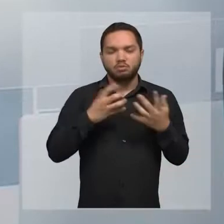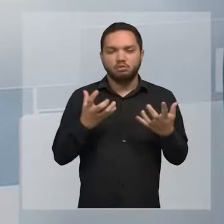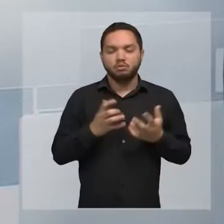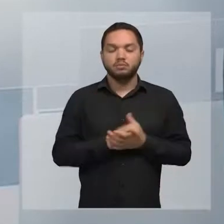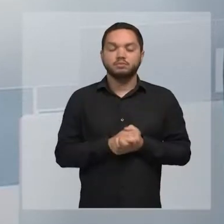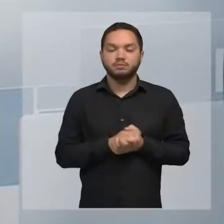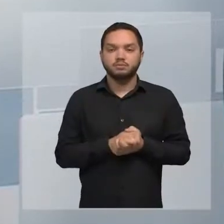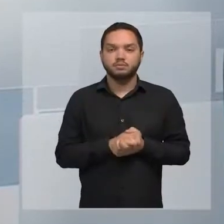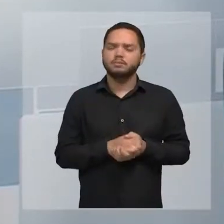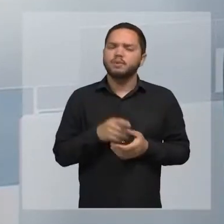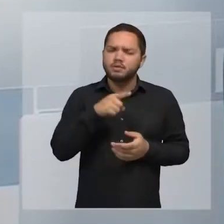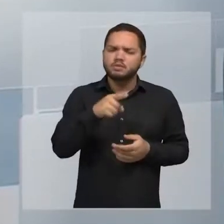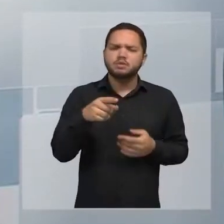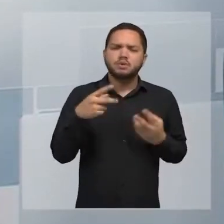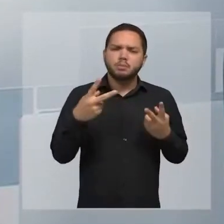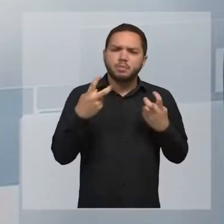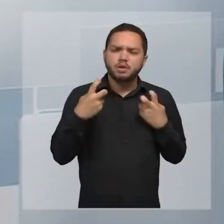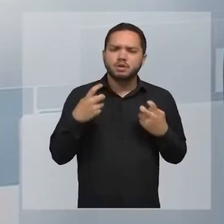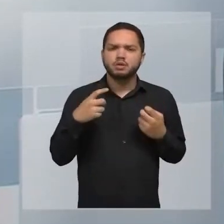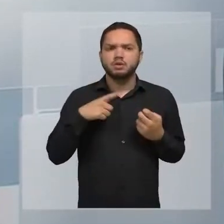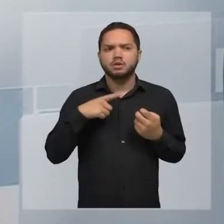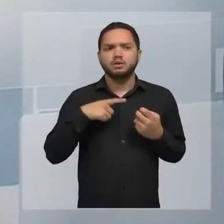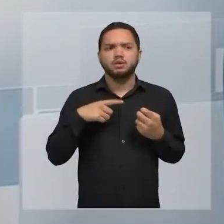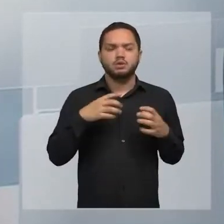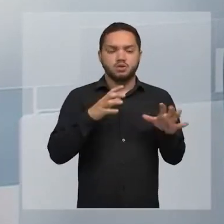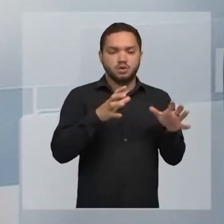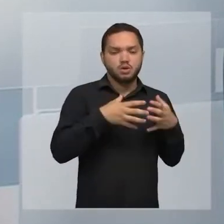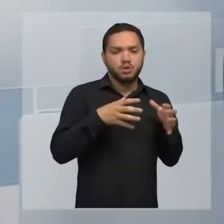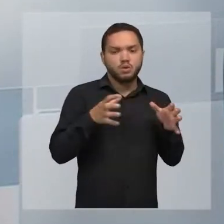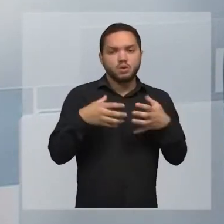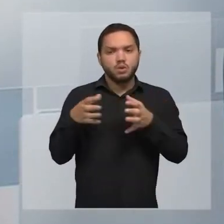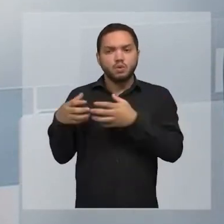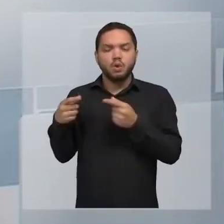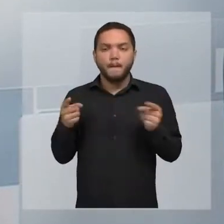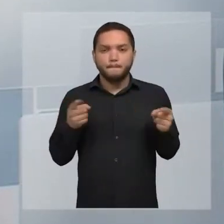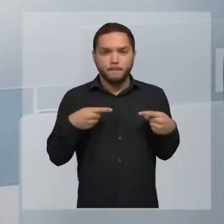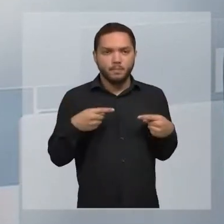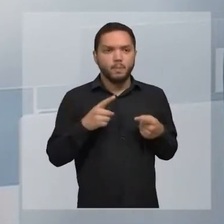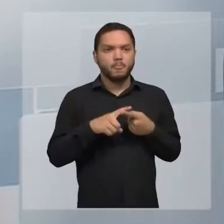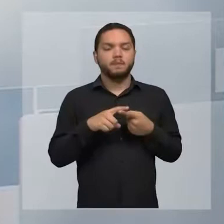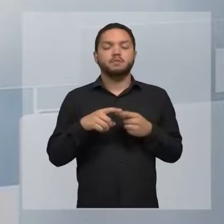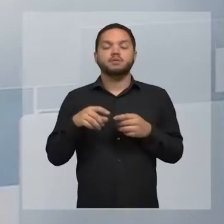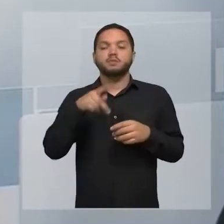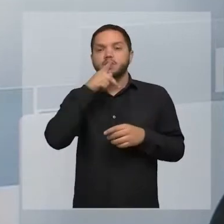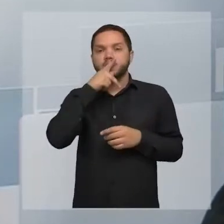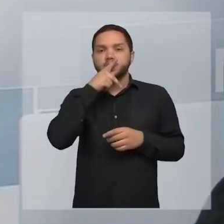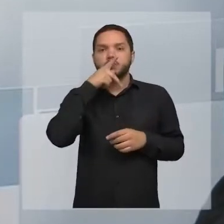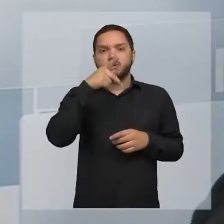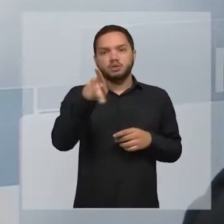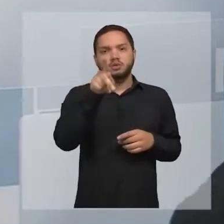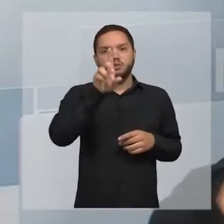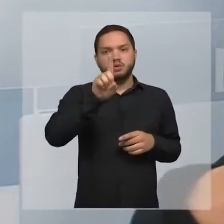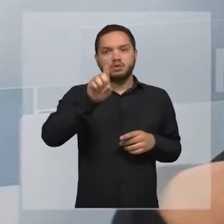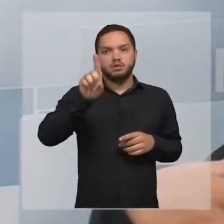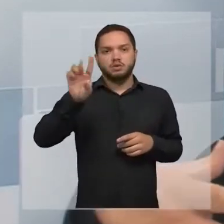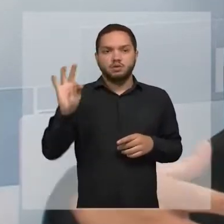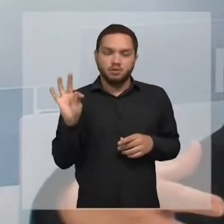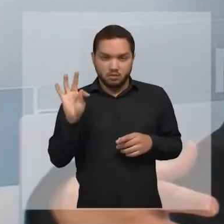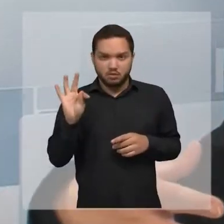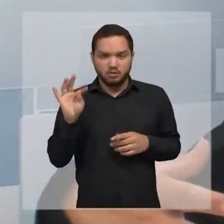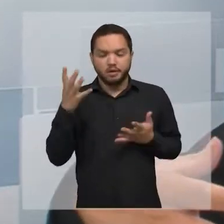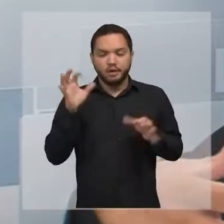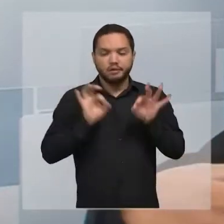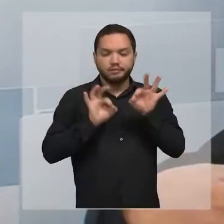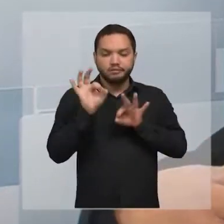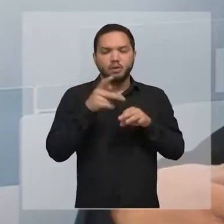Quer dizer, você nota que, de alguma maneira, as oposições, e principalmente o Partido Democrático Trabalhista, tenta